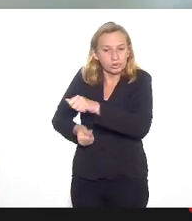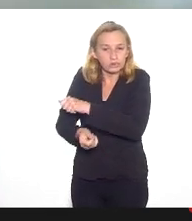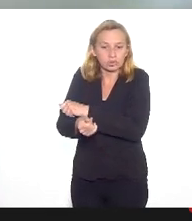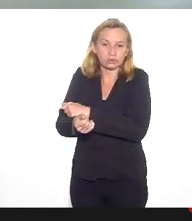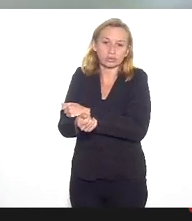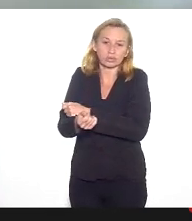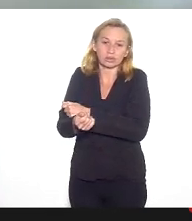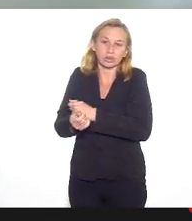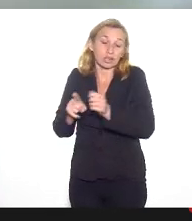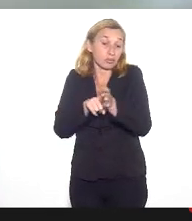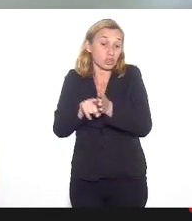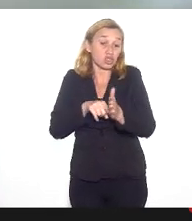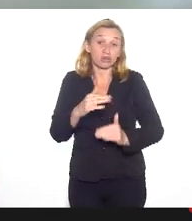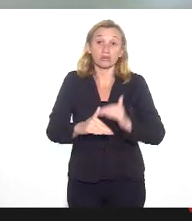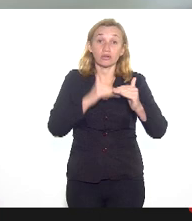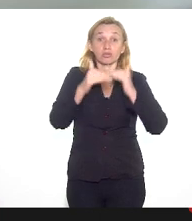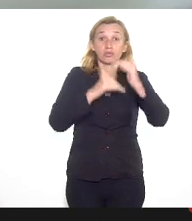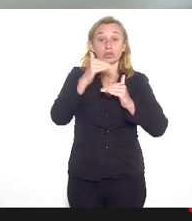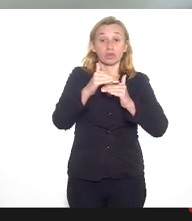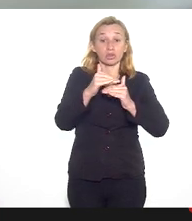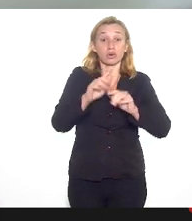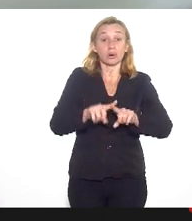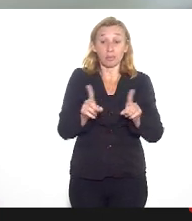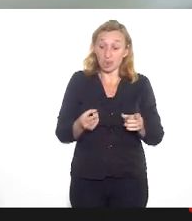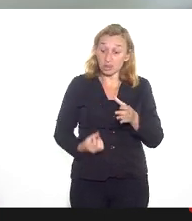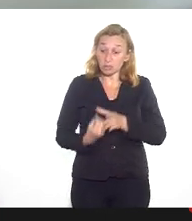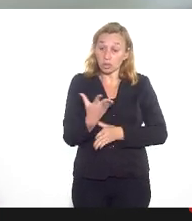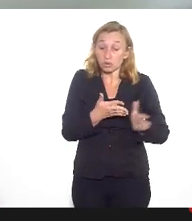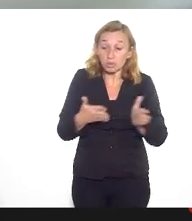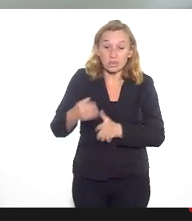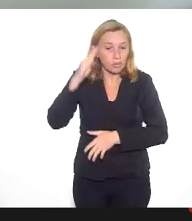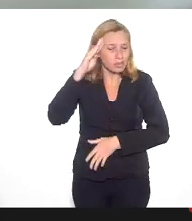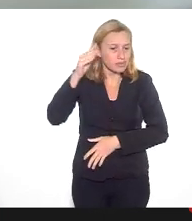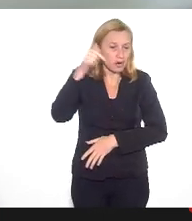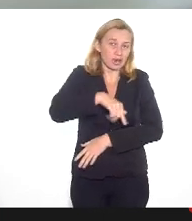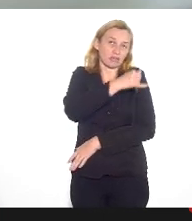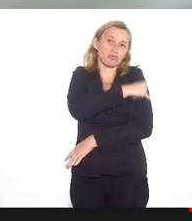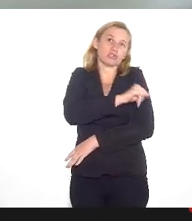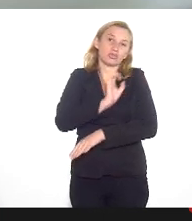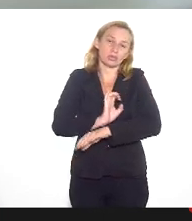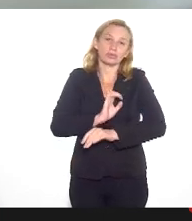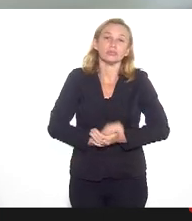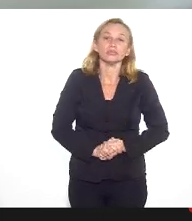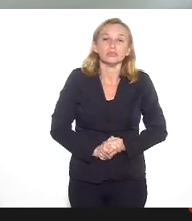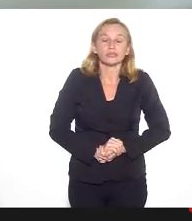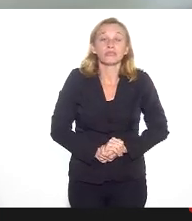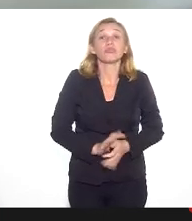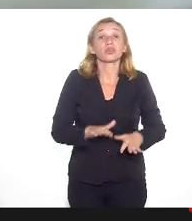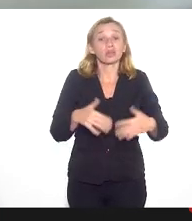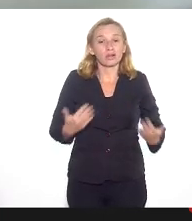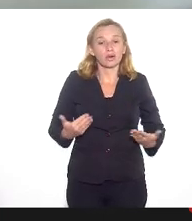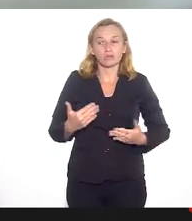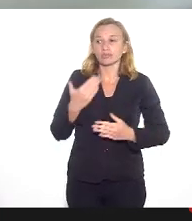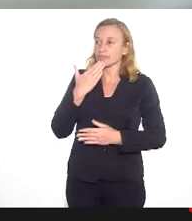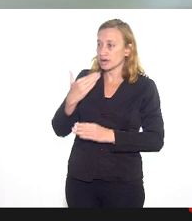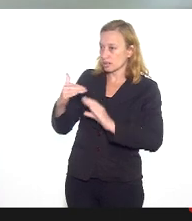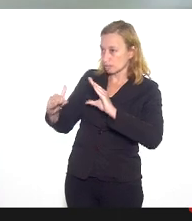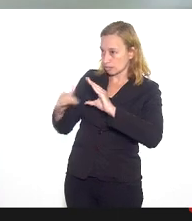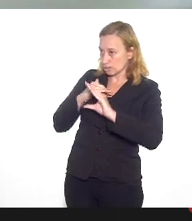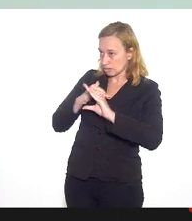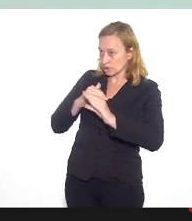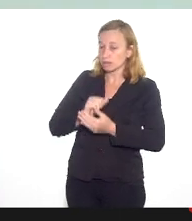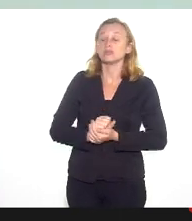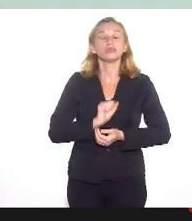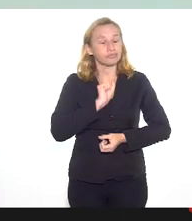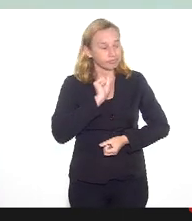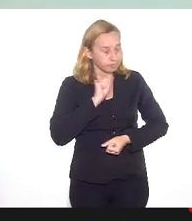pesquisa e desenvolvimento, quando o grosso da produção é aqui no estado do Rio de Janeiro. Bom, então, senhor, por favor... Eu